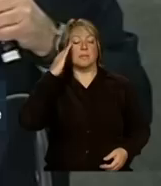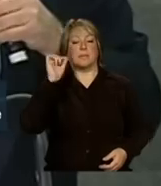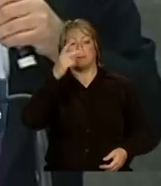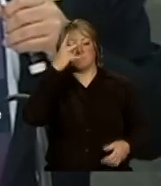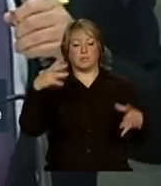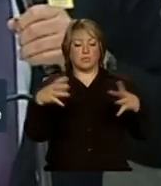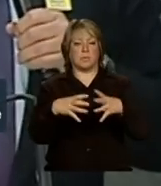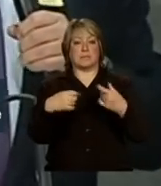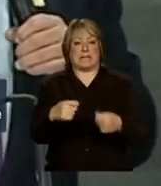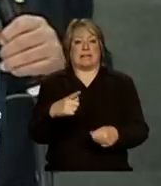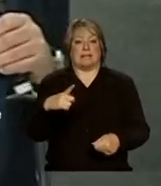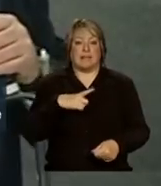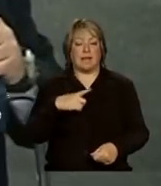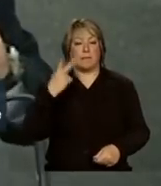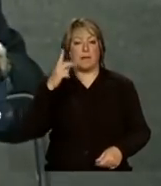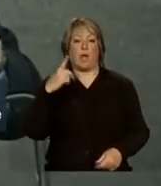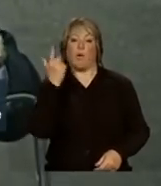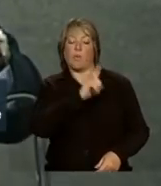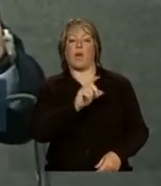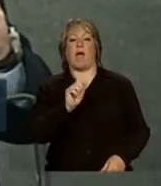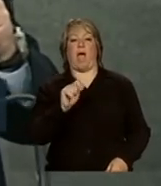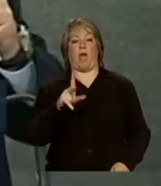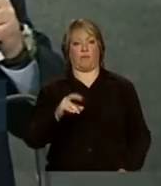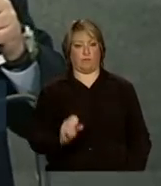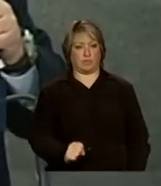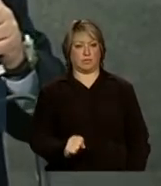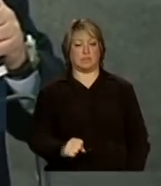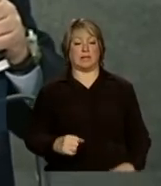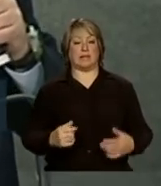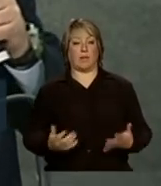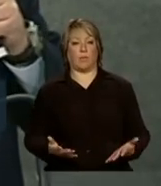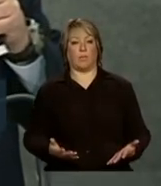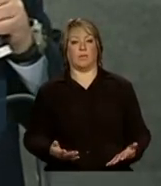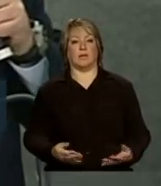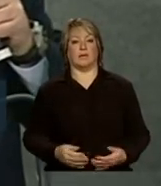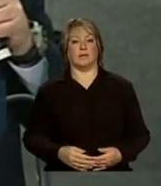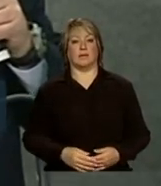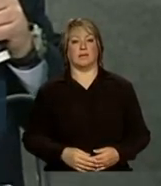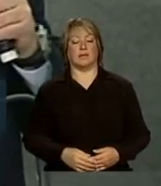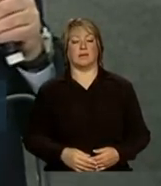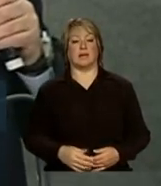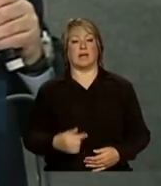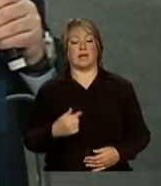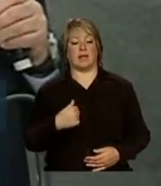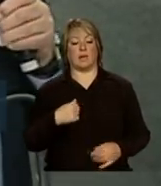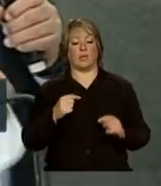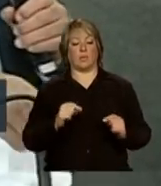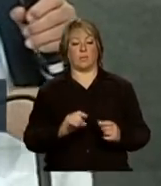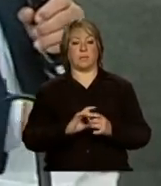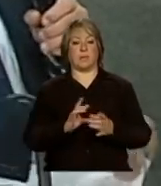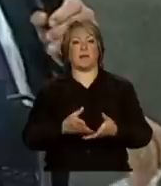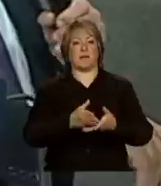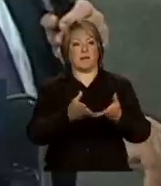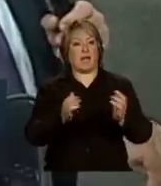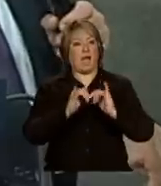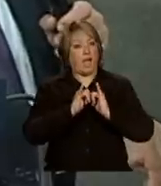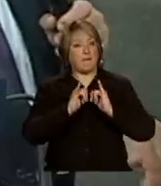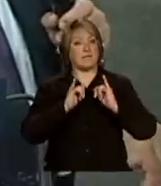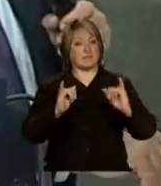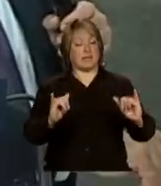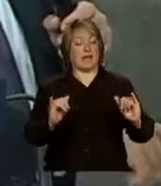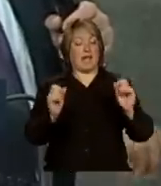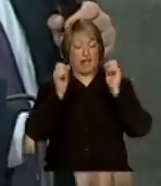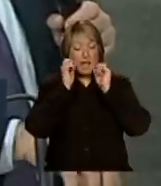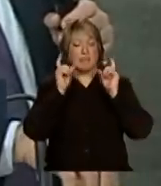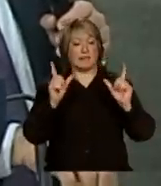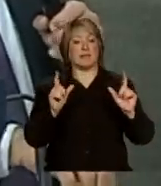para que os objetivos sejam atingidos então eu Eu lhes me permito alertar e chamar atenção